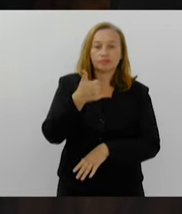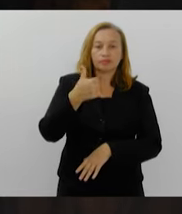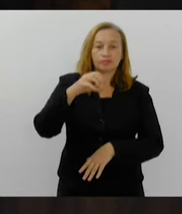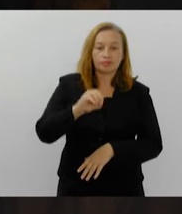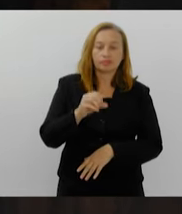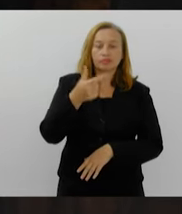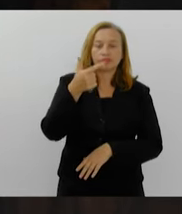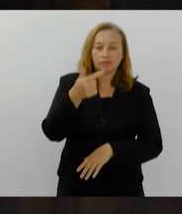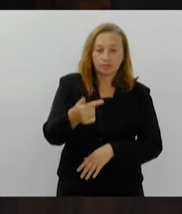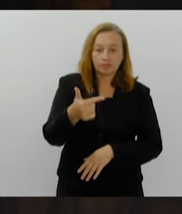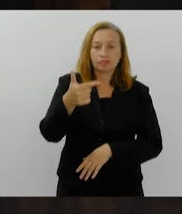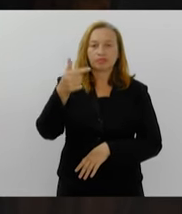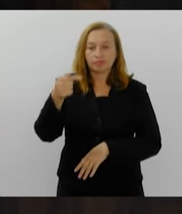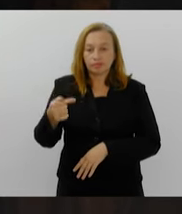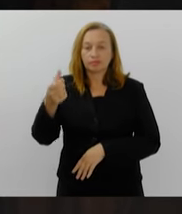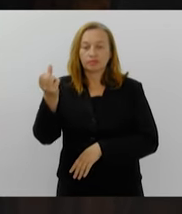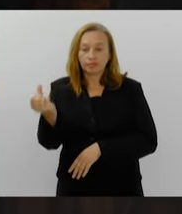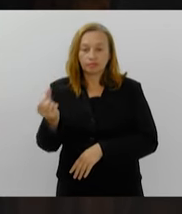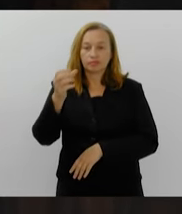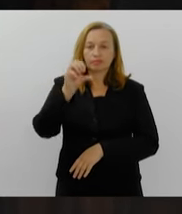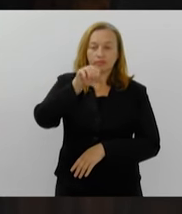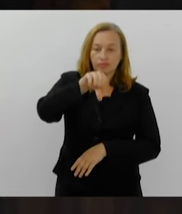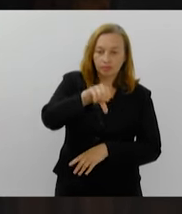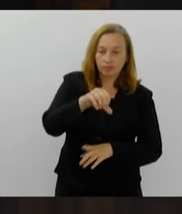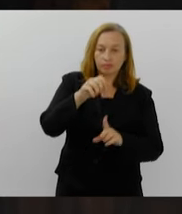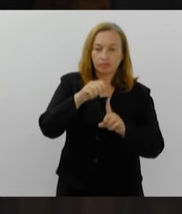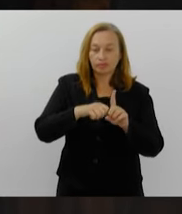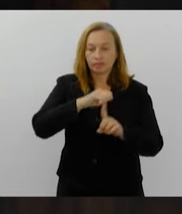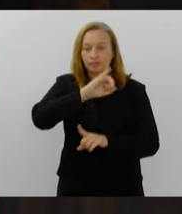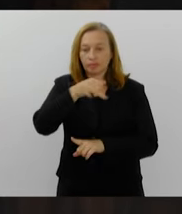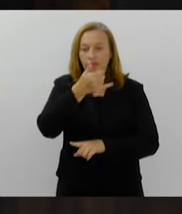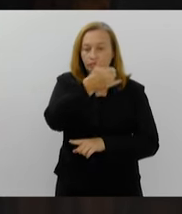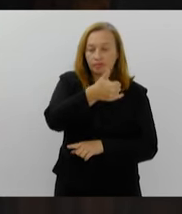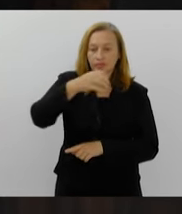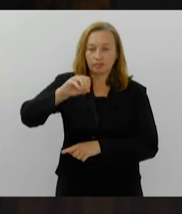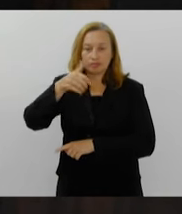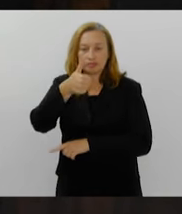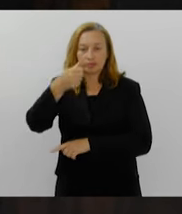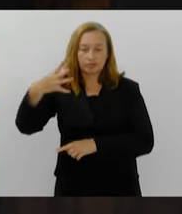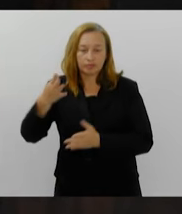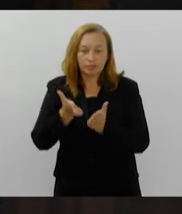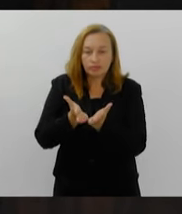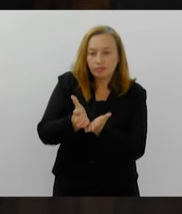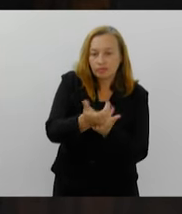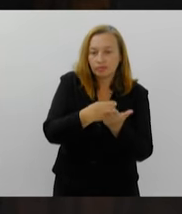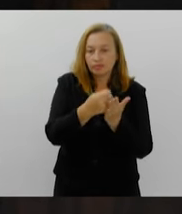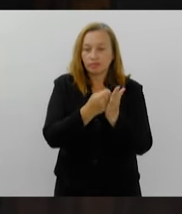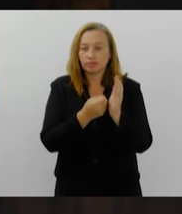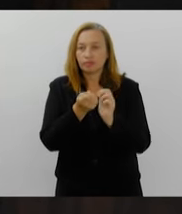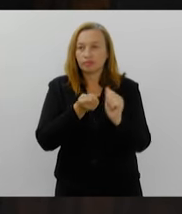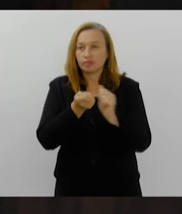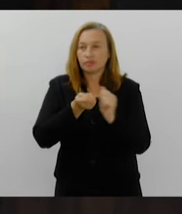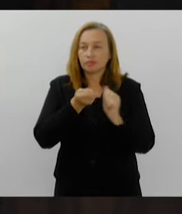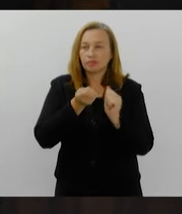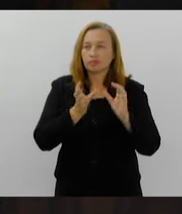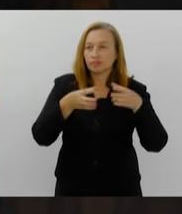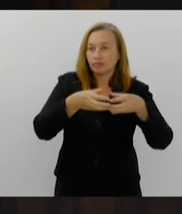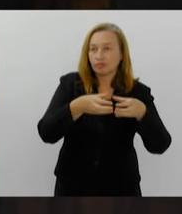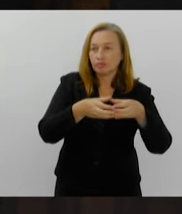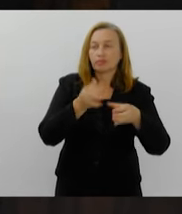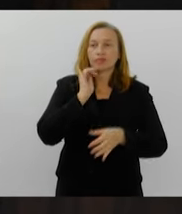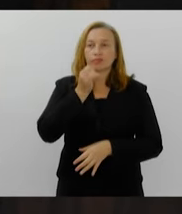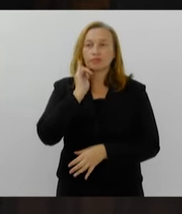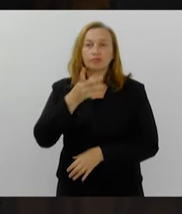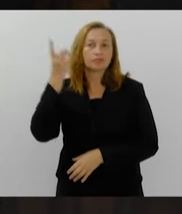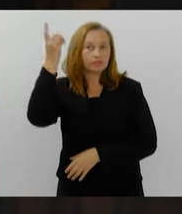10.276, de 9 de janeiro de 2024. Pareceres da Comissão de Orçamento, Fiscalização Financeira e Controle, favorável, relator, deputado